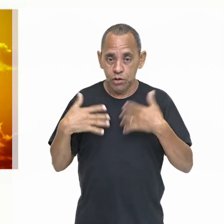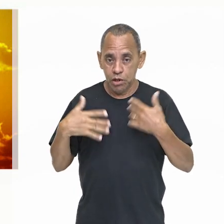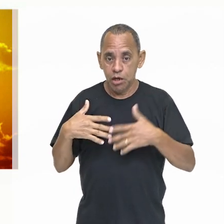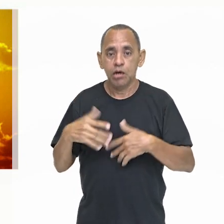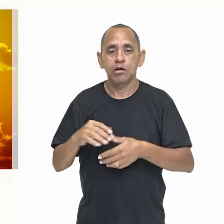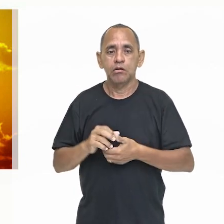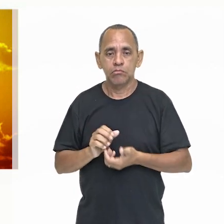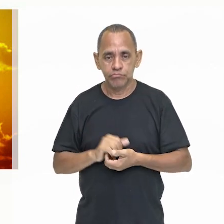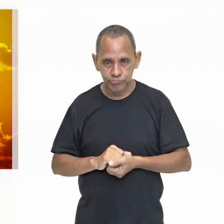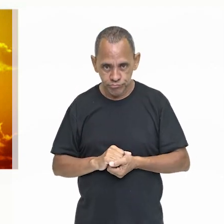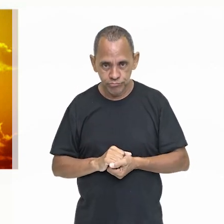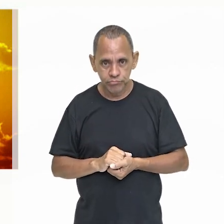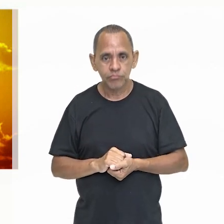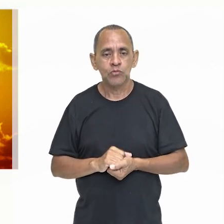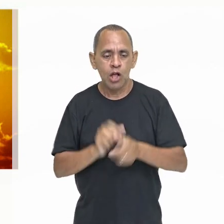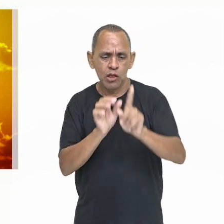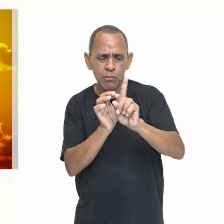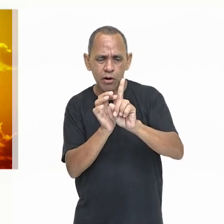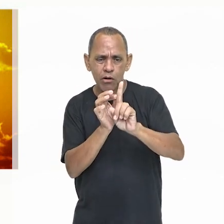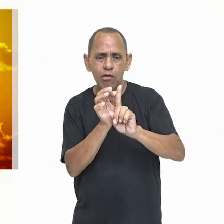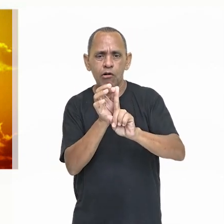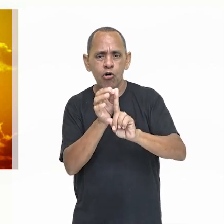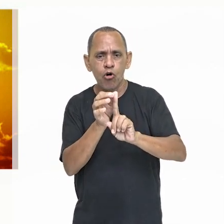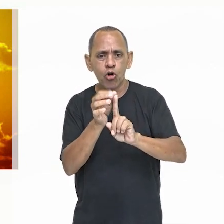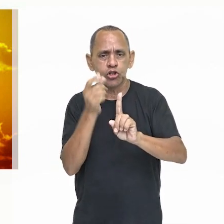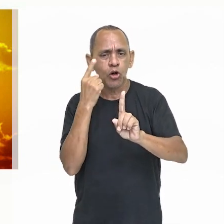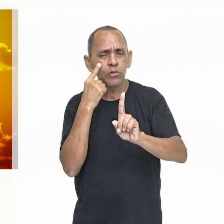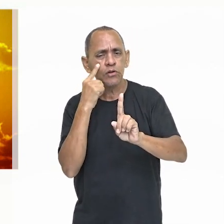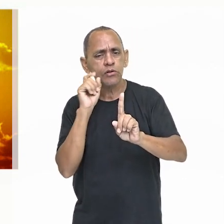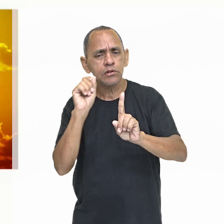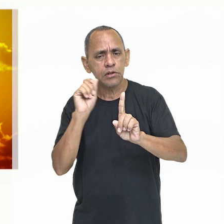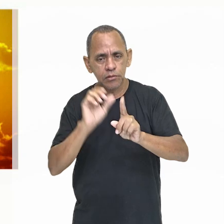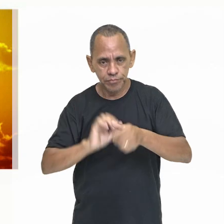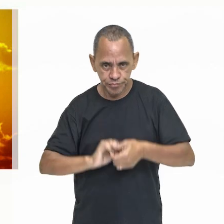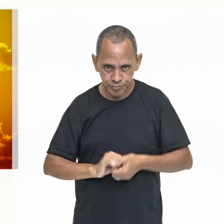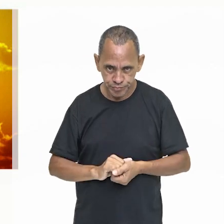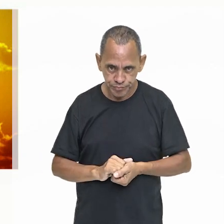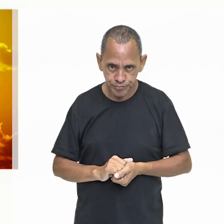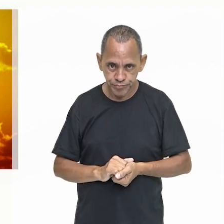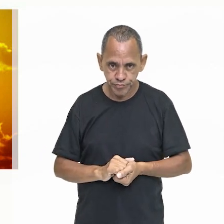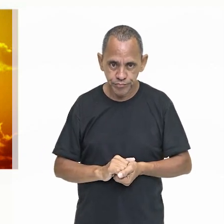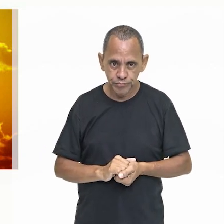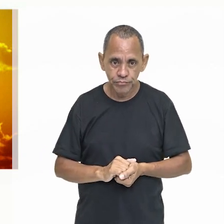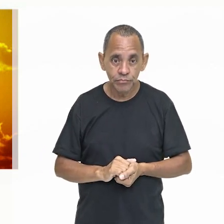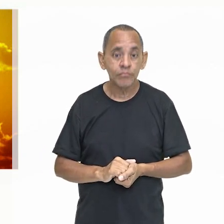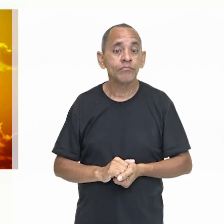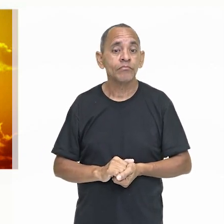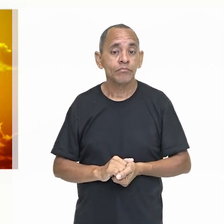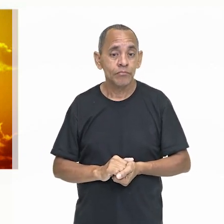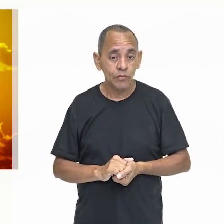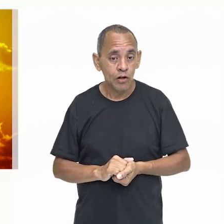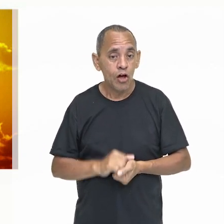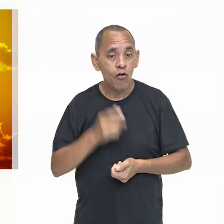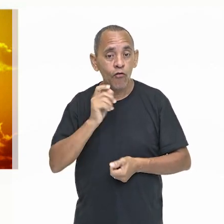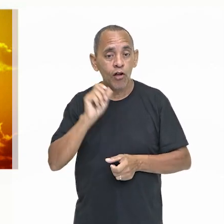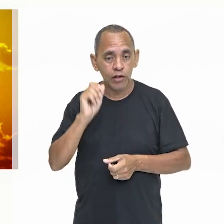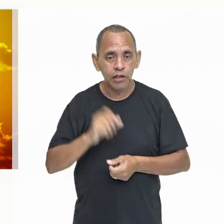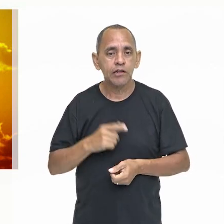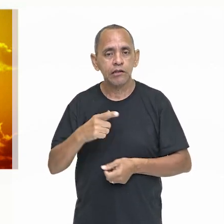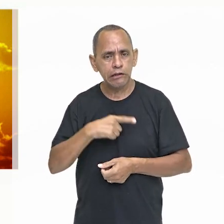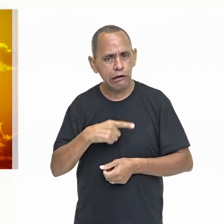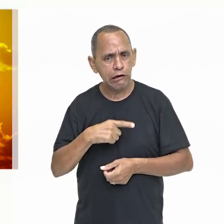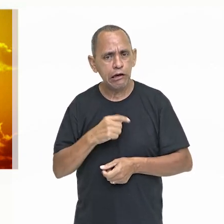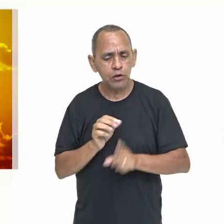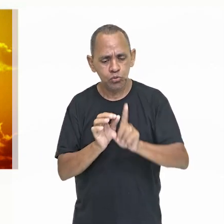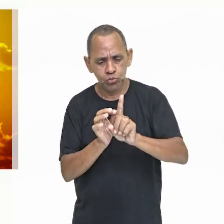altas temperaturas, nós observamos o quê? Nós vamos dizer que há muito calor, há